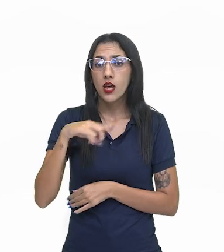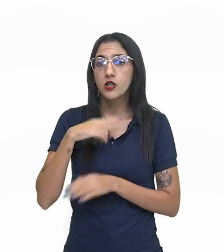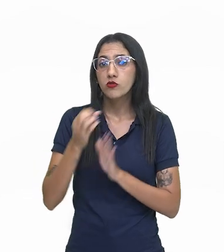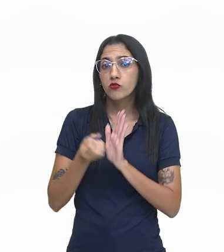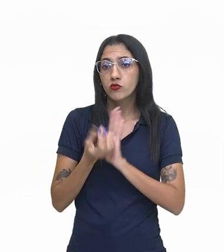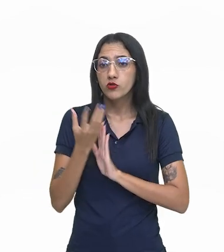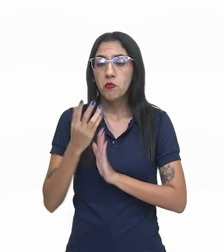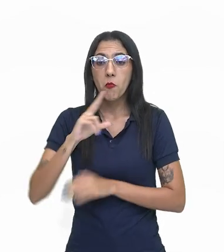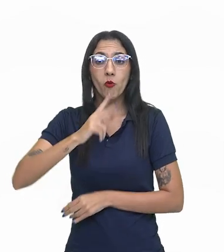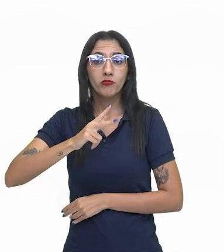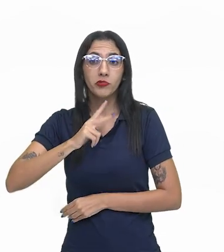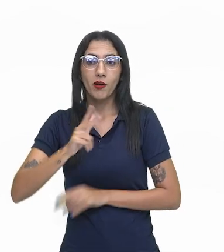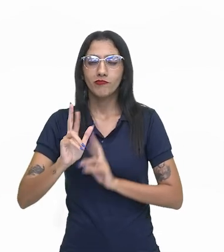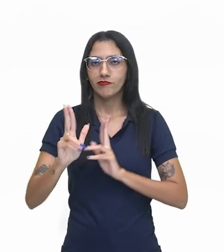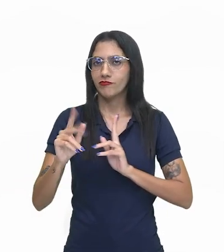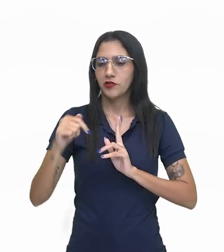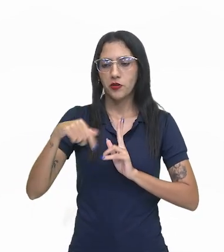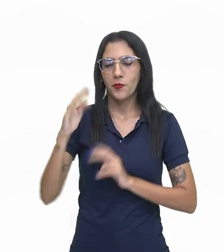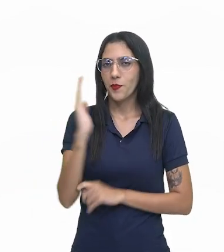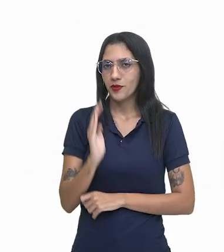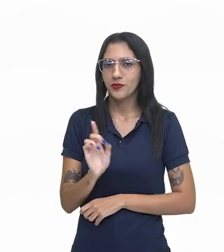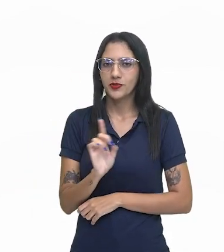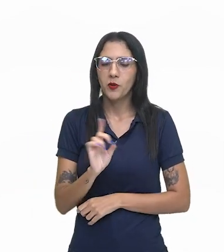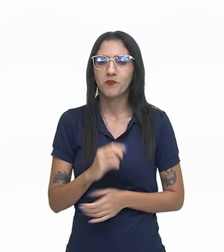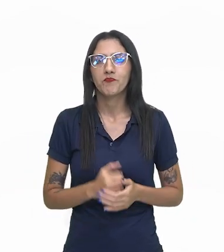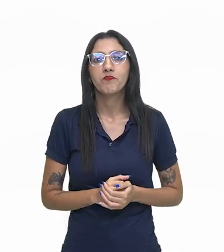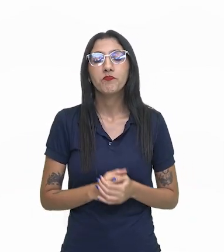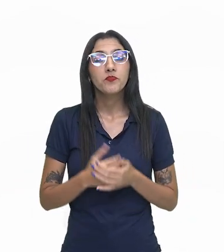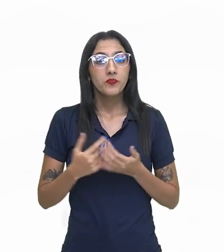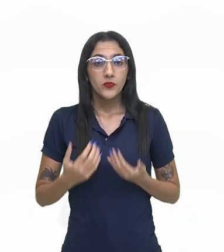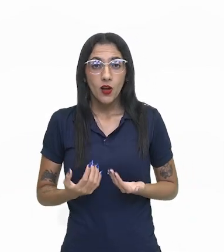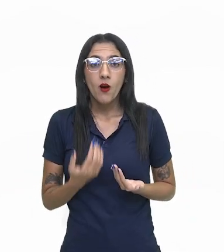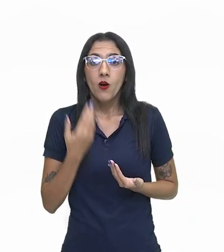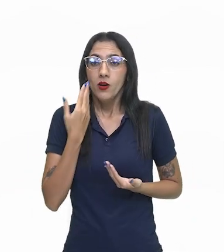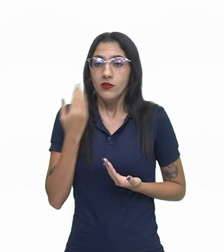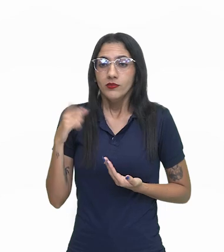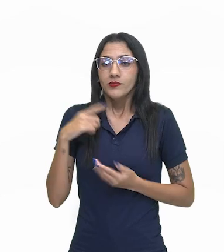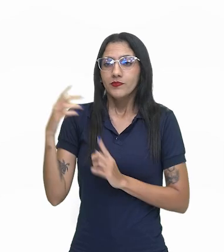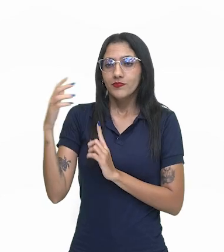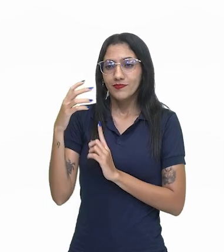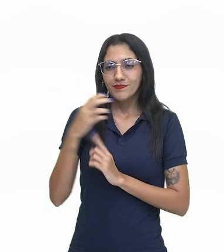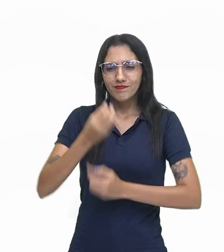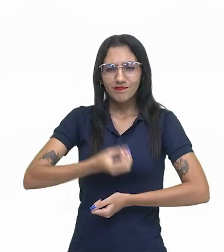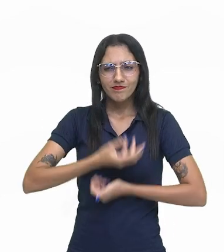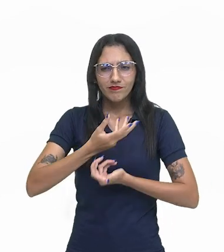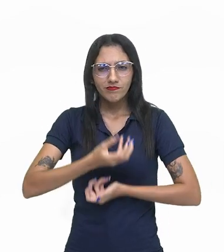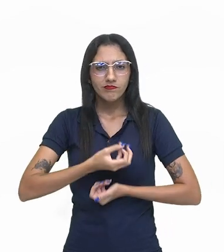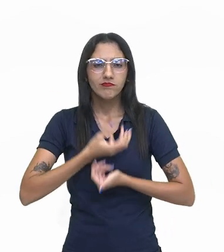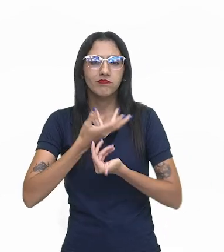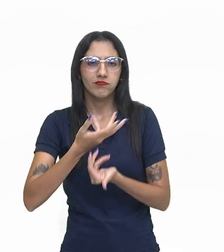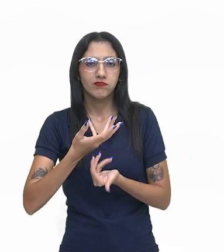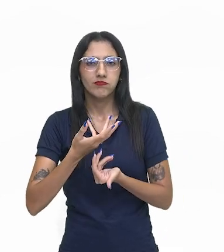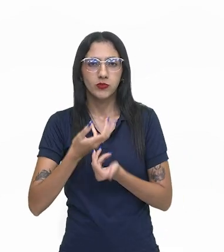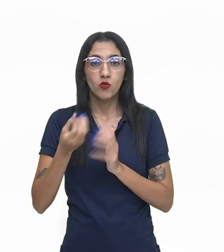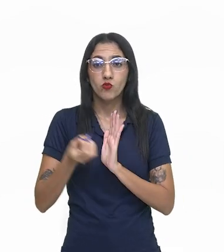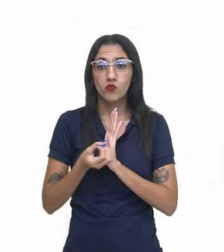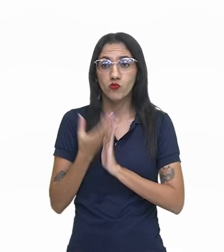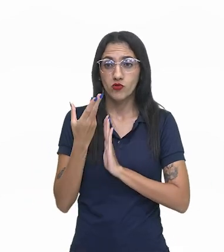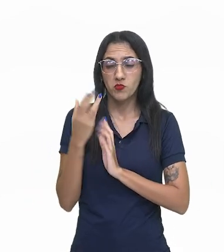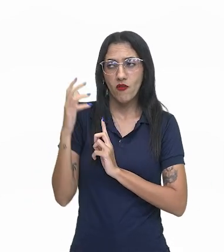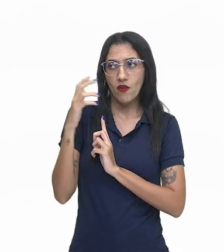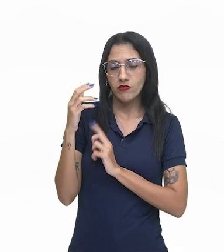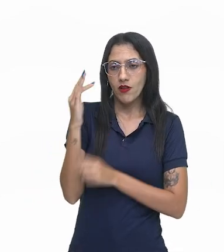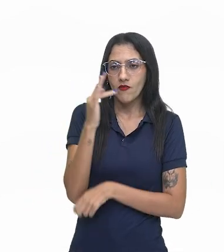e não aqui no Brasil. Influência de manifestações poéticas provençais, originadas na